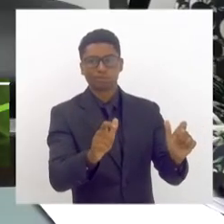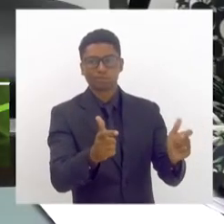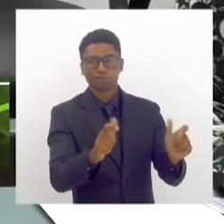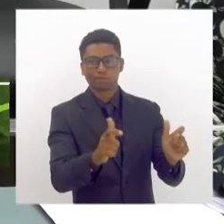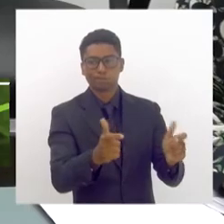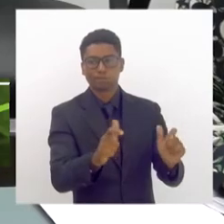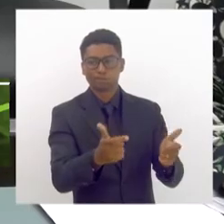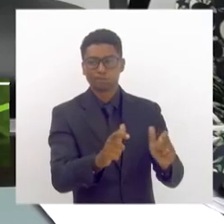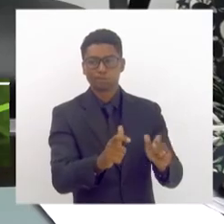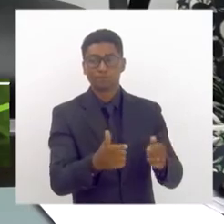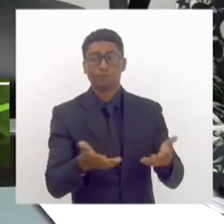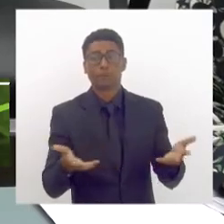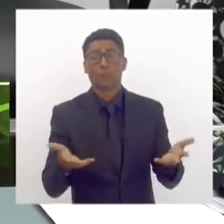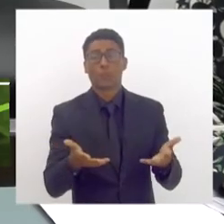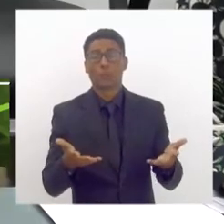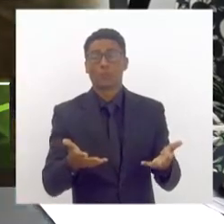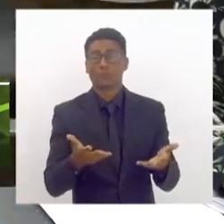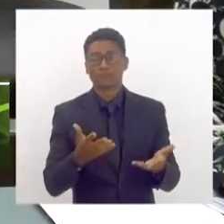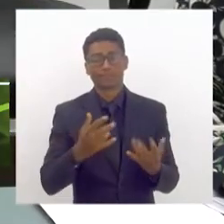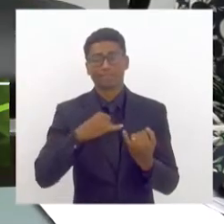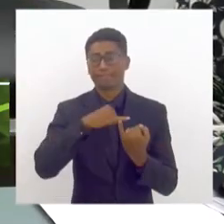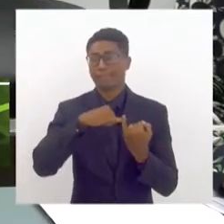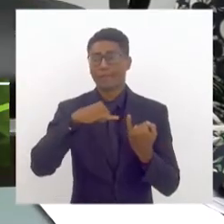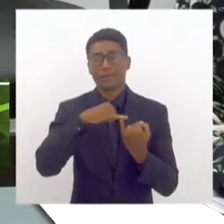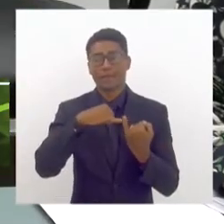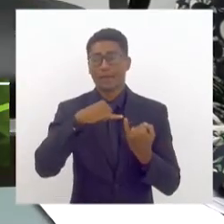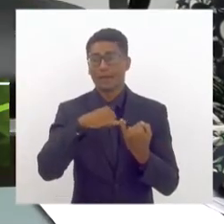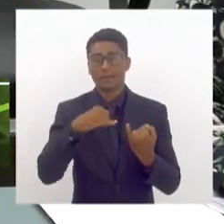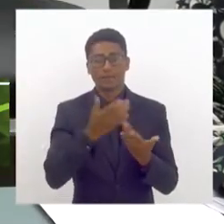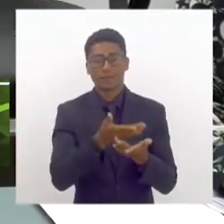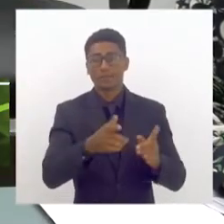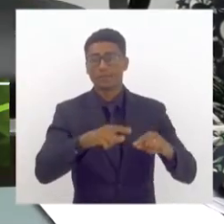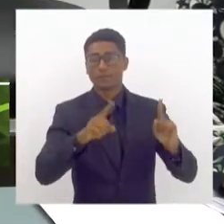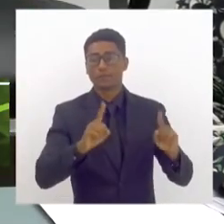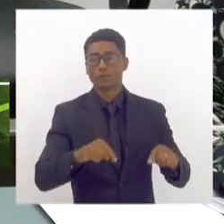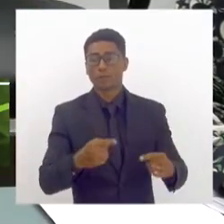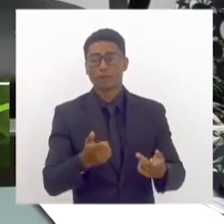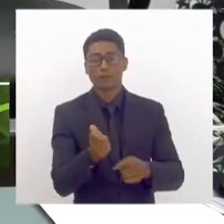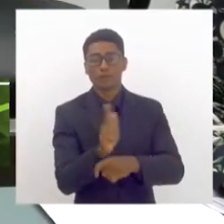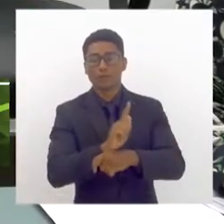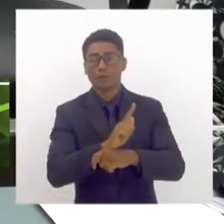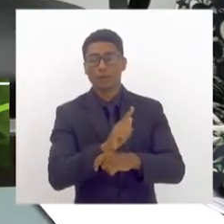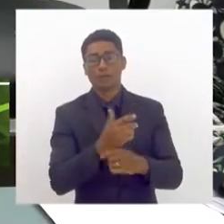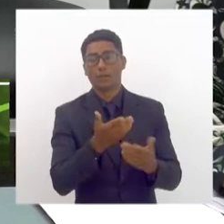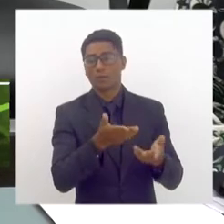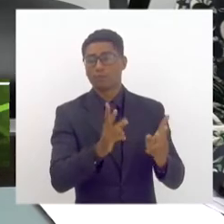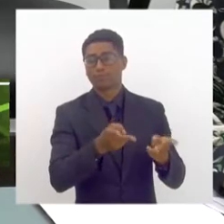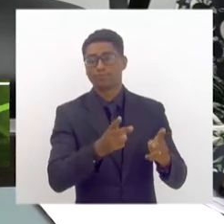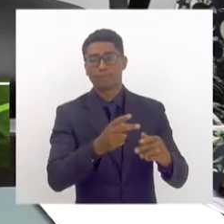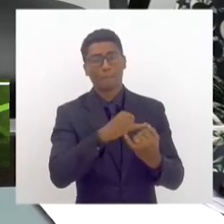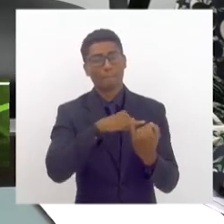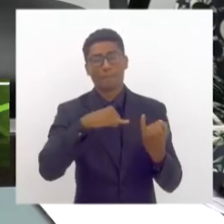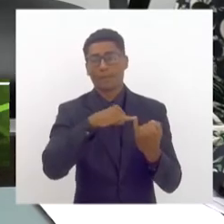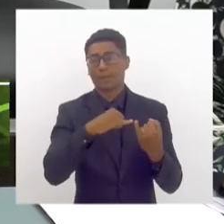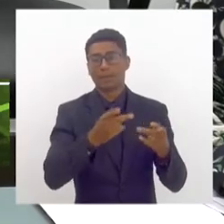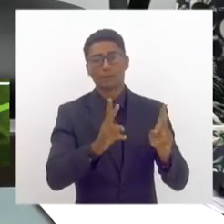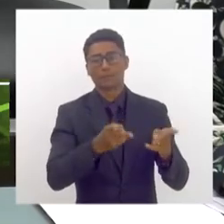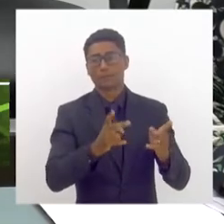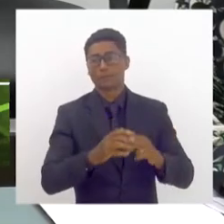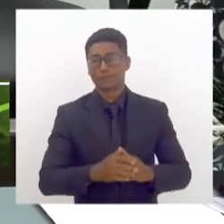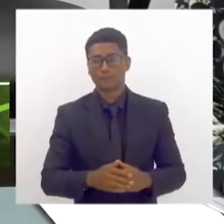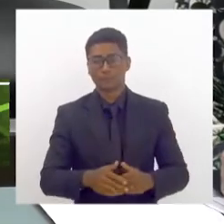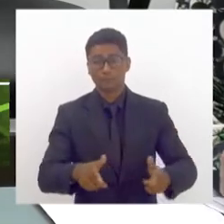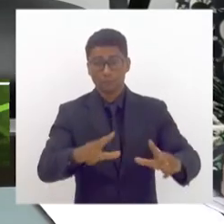sufocada, e hoje menos da metade das funções gratificadas, ou seja, dos cargos de gestão, foram mantidos. O